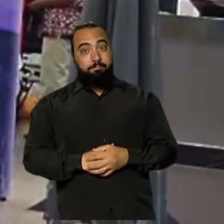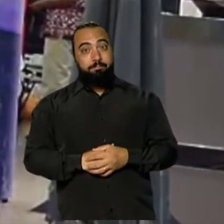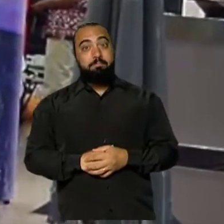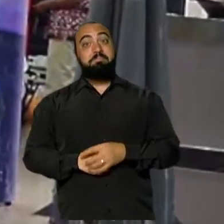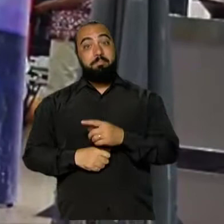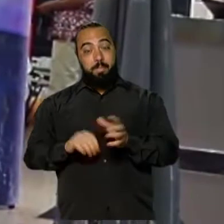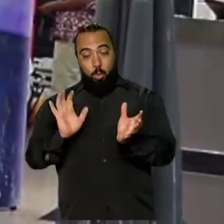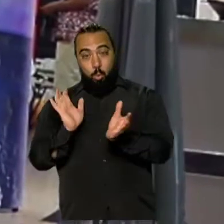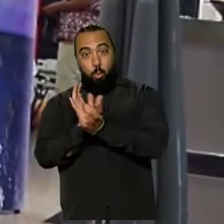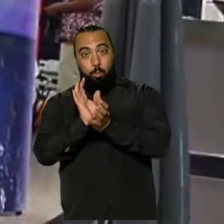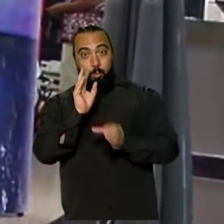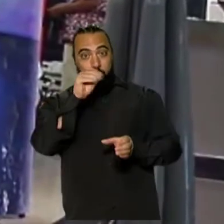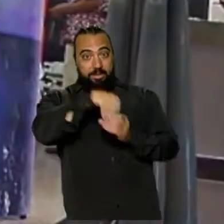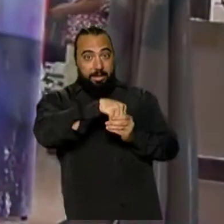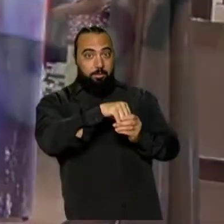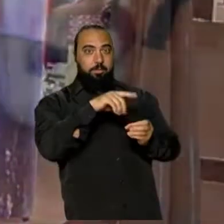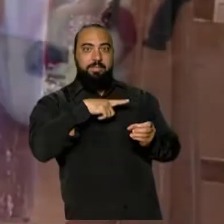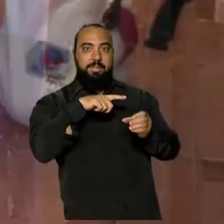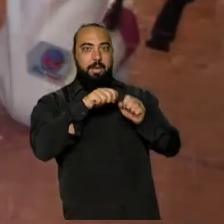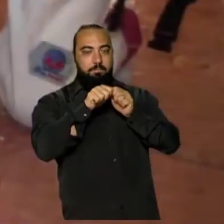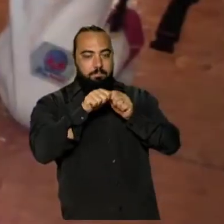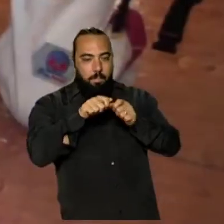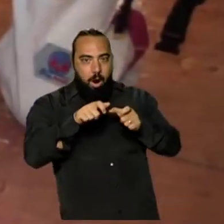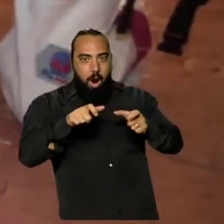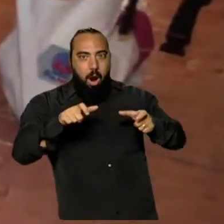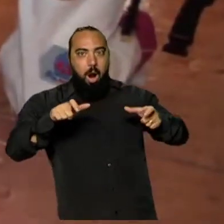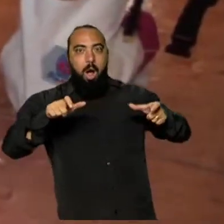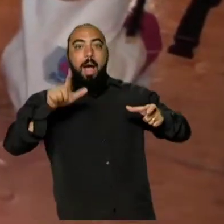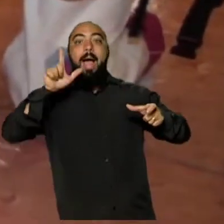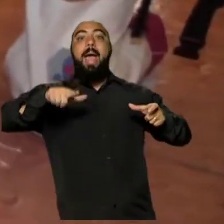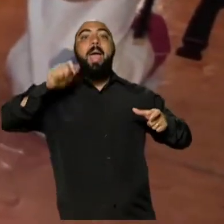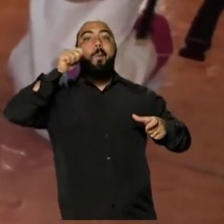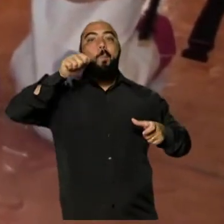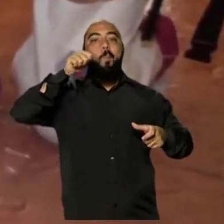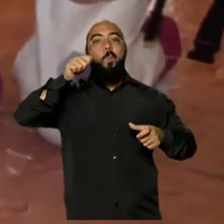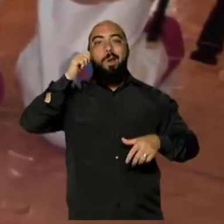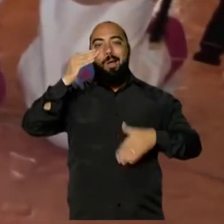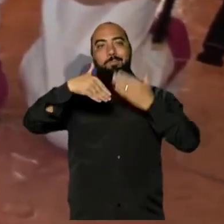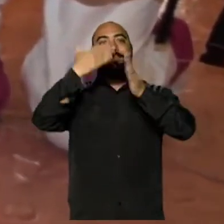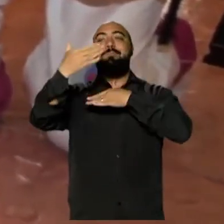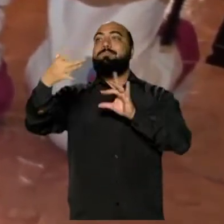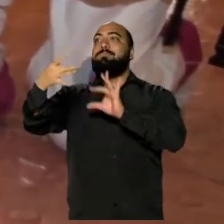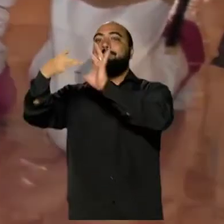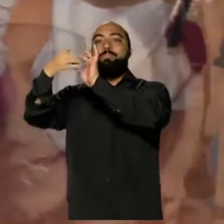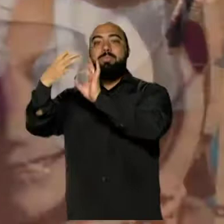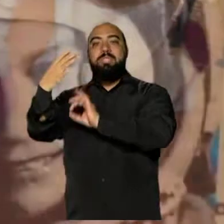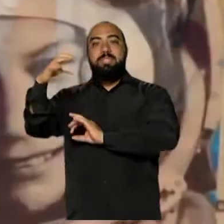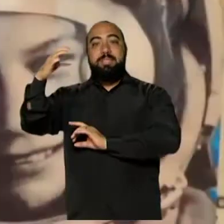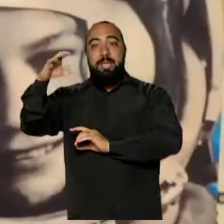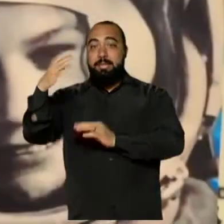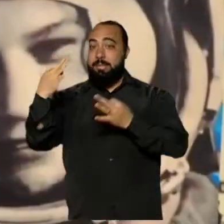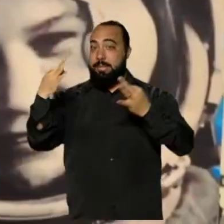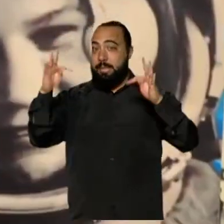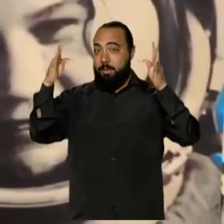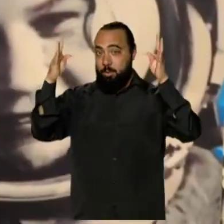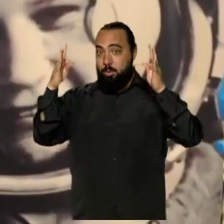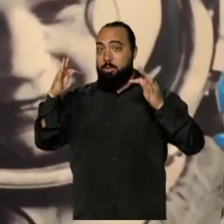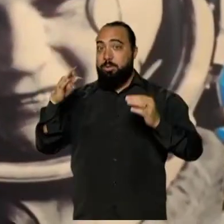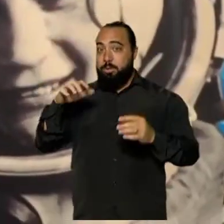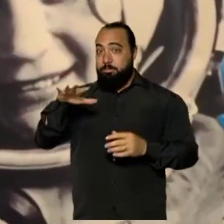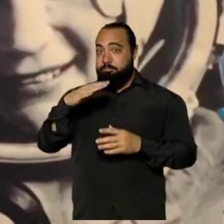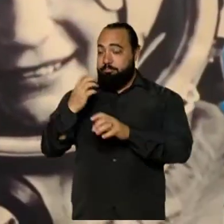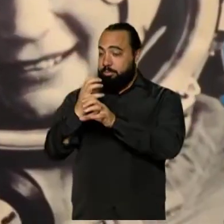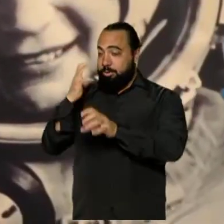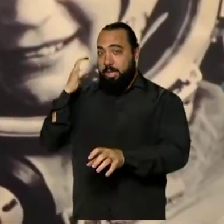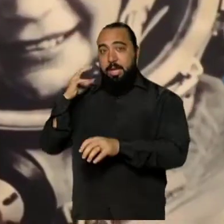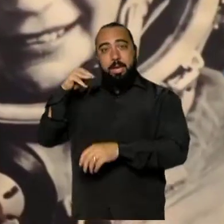integra um grupo ainda em expansão, que são as mulheres em carreiras ligadas à ciência, tecnologias,